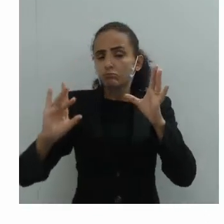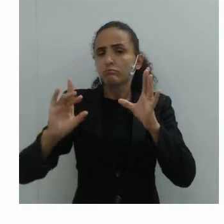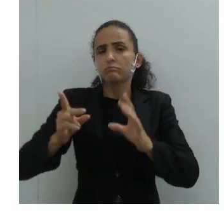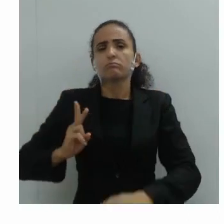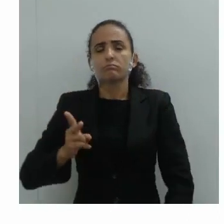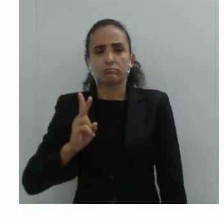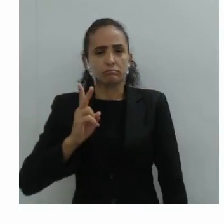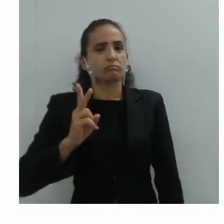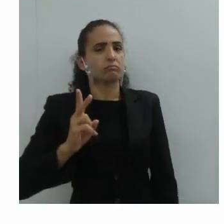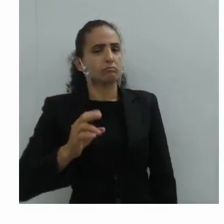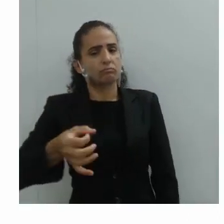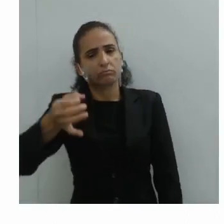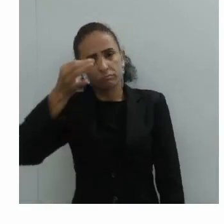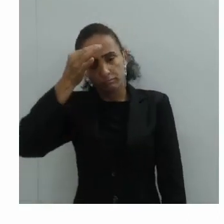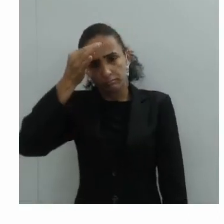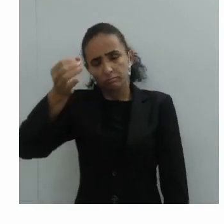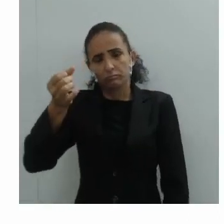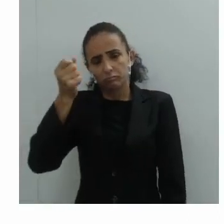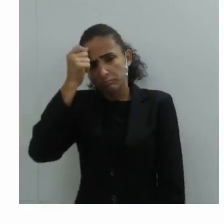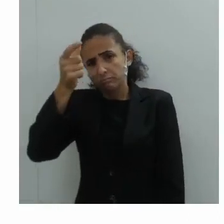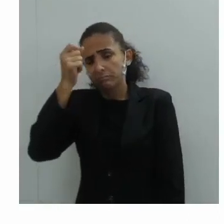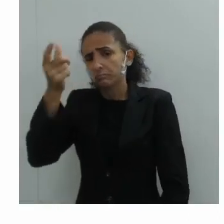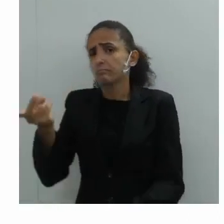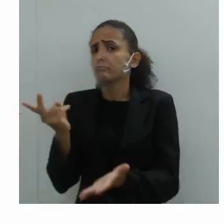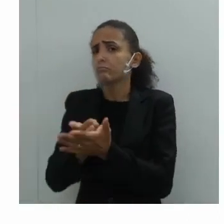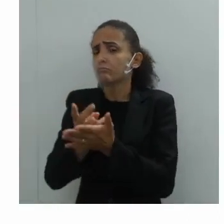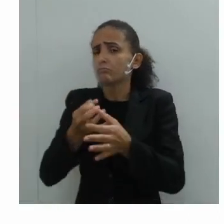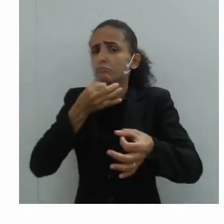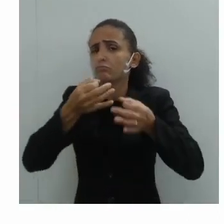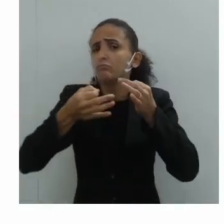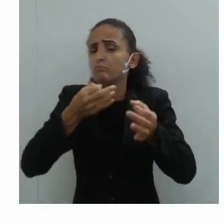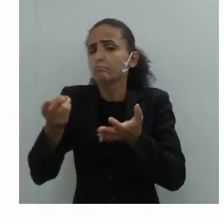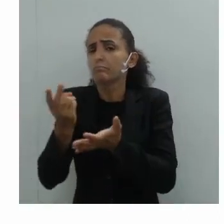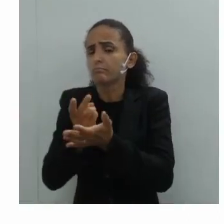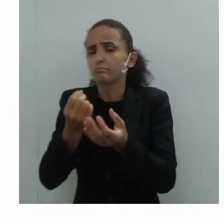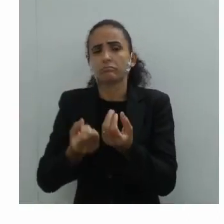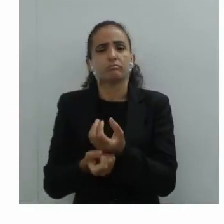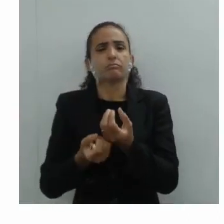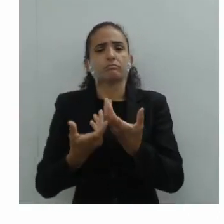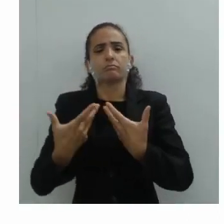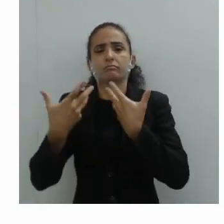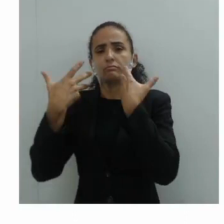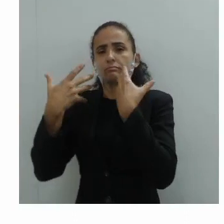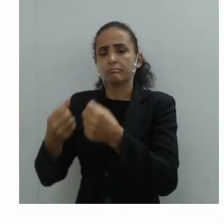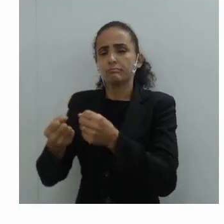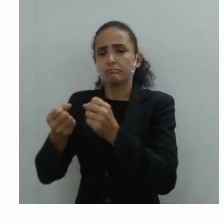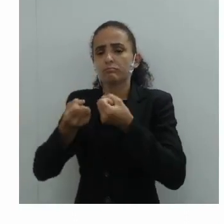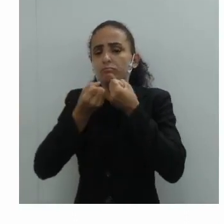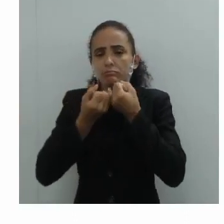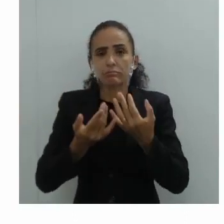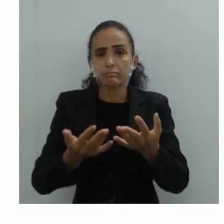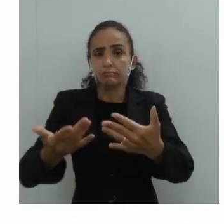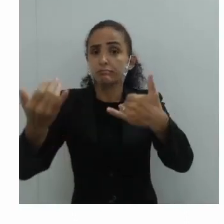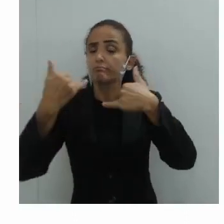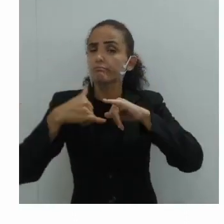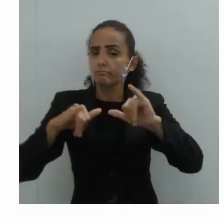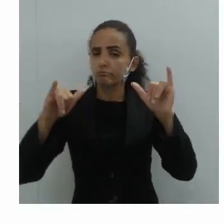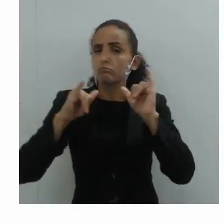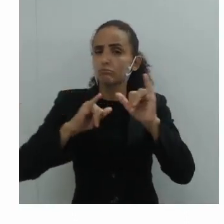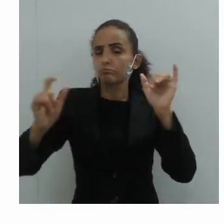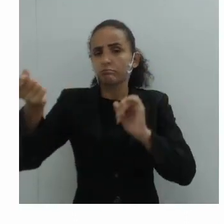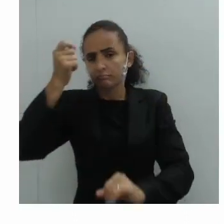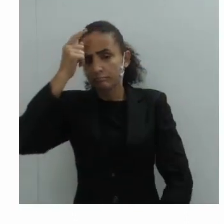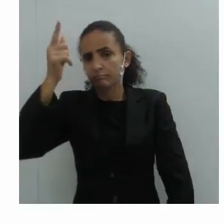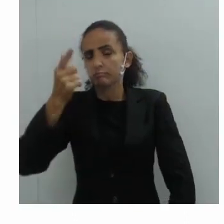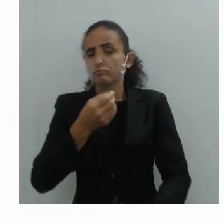as suas próprias opiniões sem interferência e de procurar receber e difundir informações e